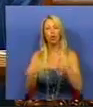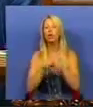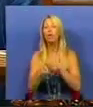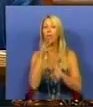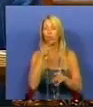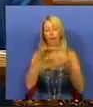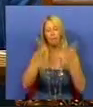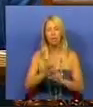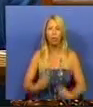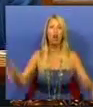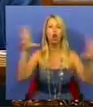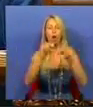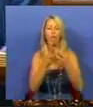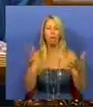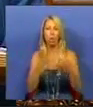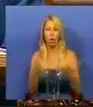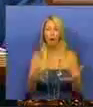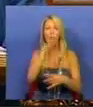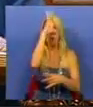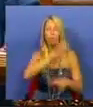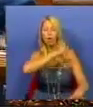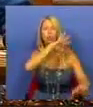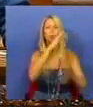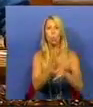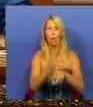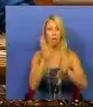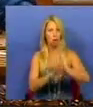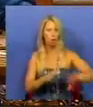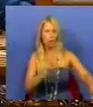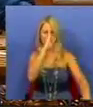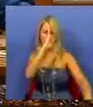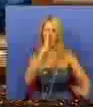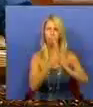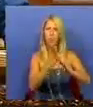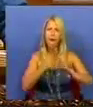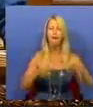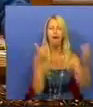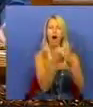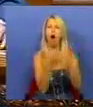nova maioria, um outro governo, uma esquerda determinada a pôr na ordem